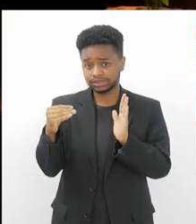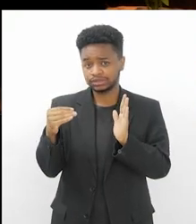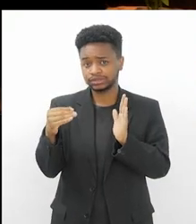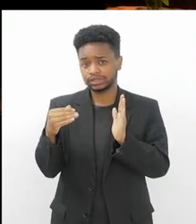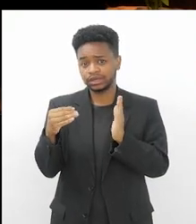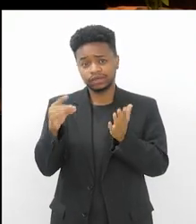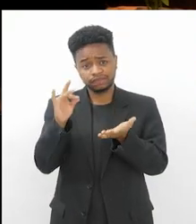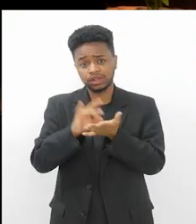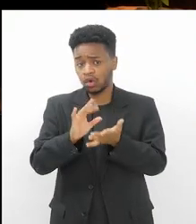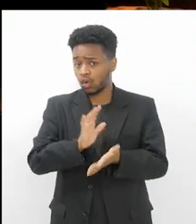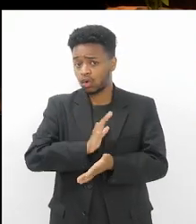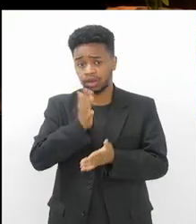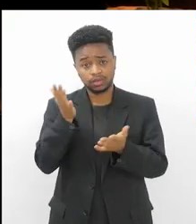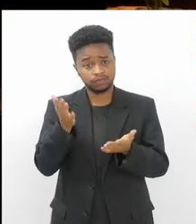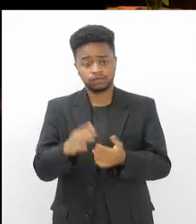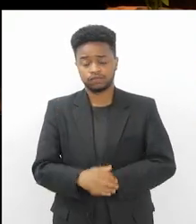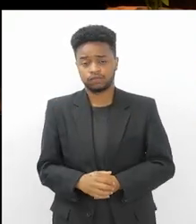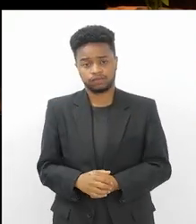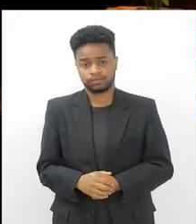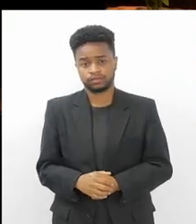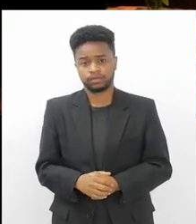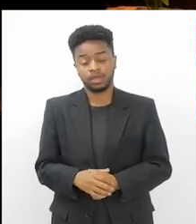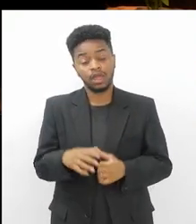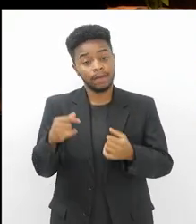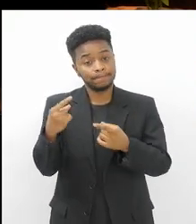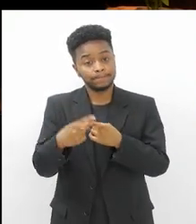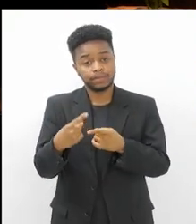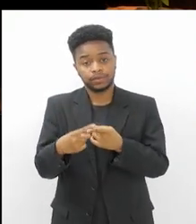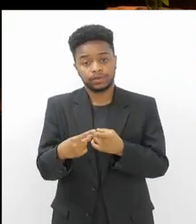adolescência, é uma coisa terrível, porque